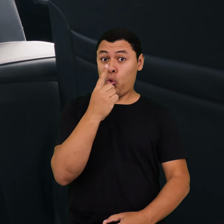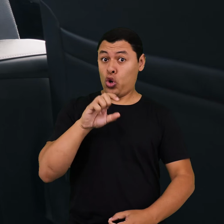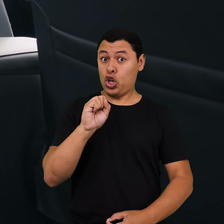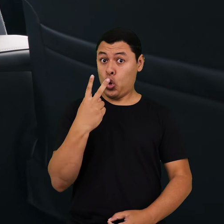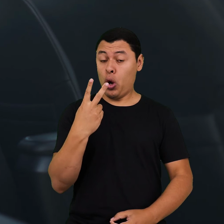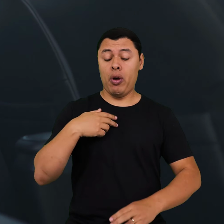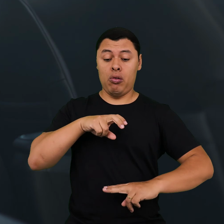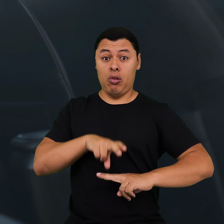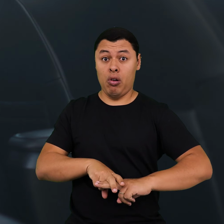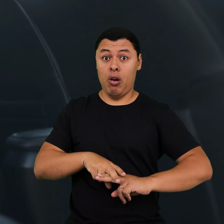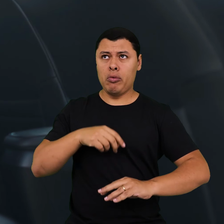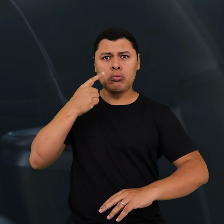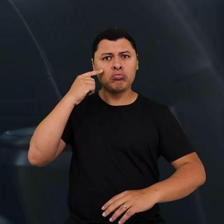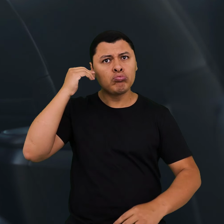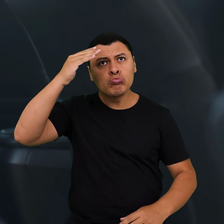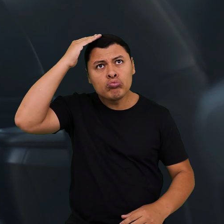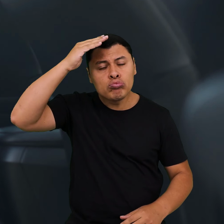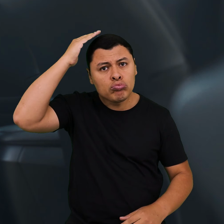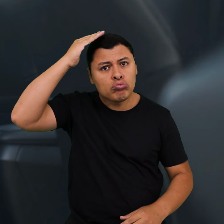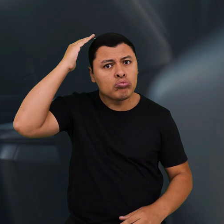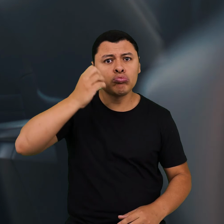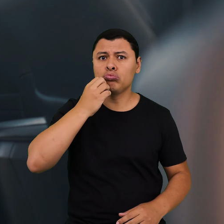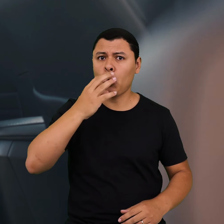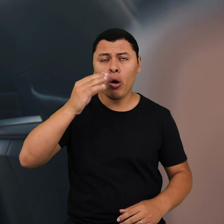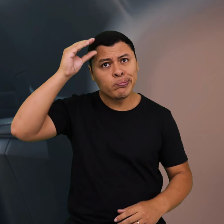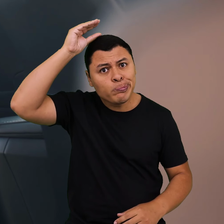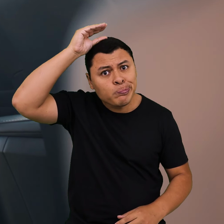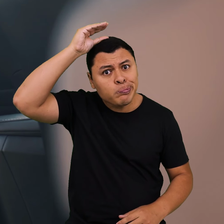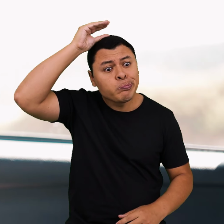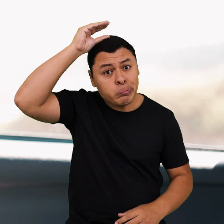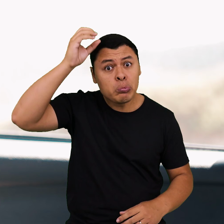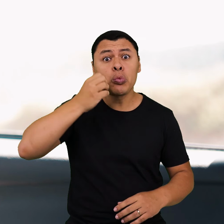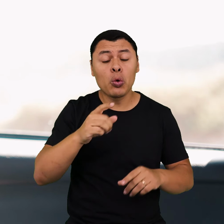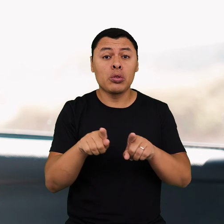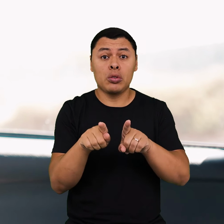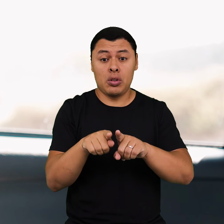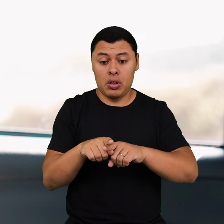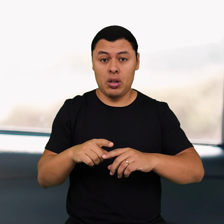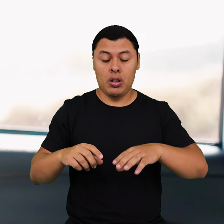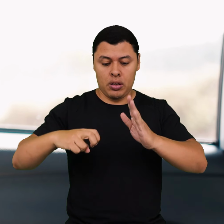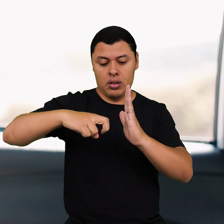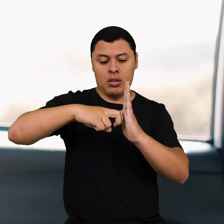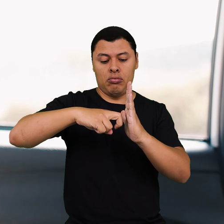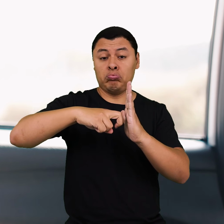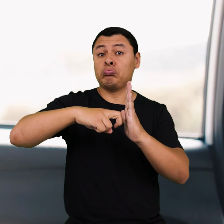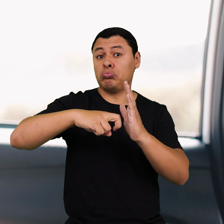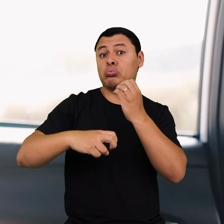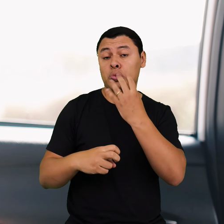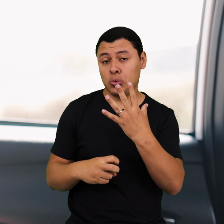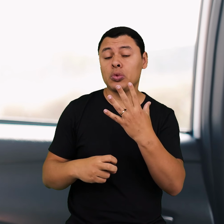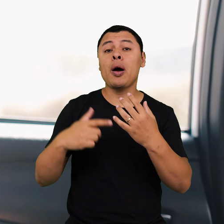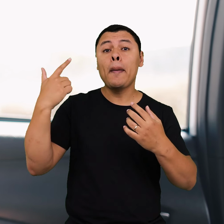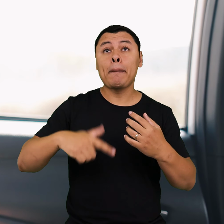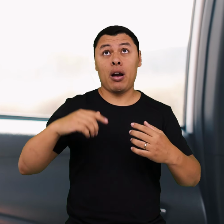dianteiro ajustado para mim, me posicionei ali atrás. Sobra espaço para os joelhos, espaço para a cabeça, especificamente